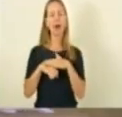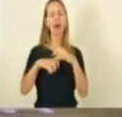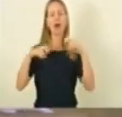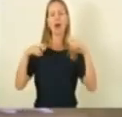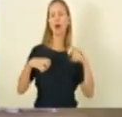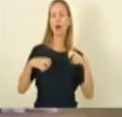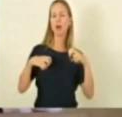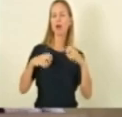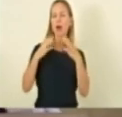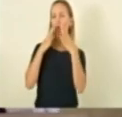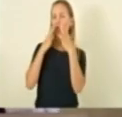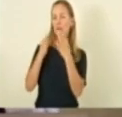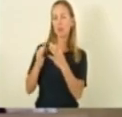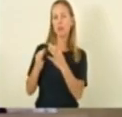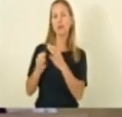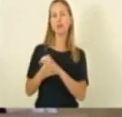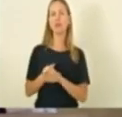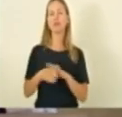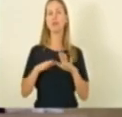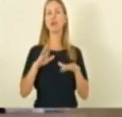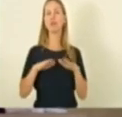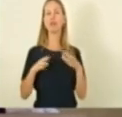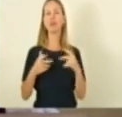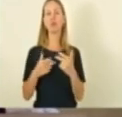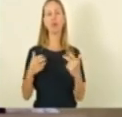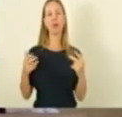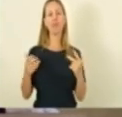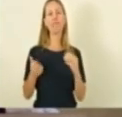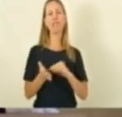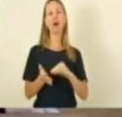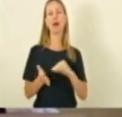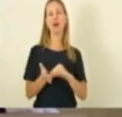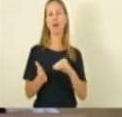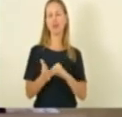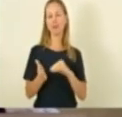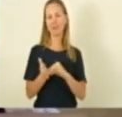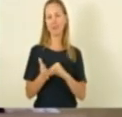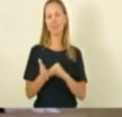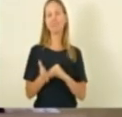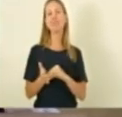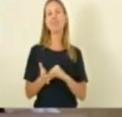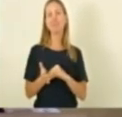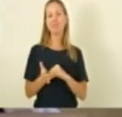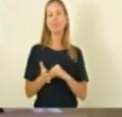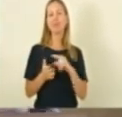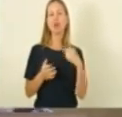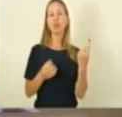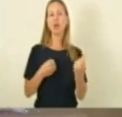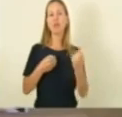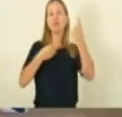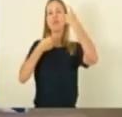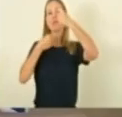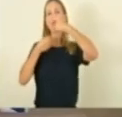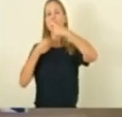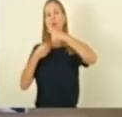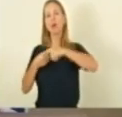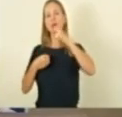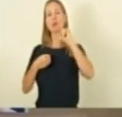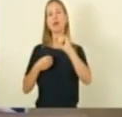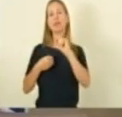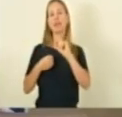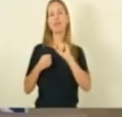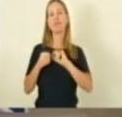enfim. Talvez essas coisas estejam faltando para a gente voltar àquilo que